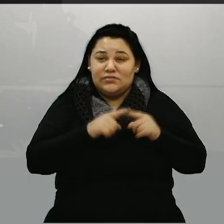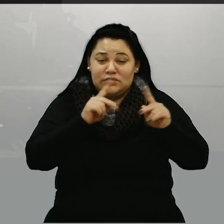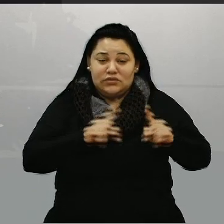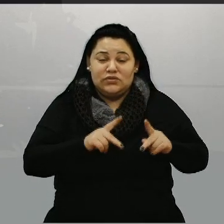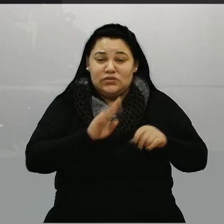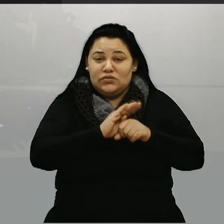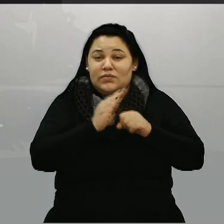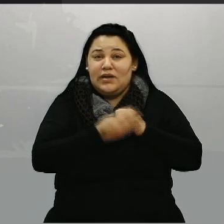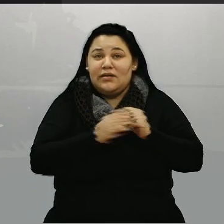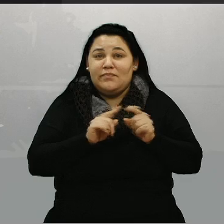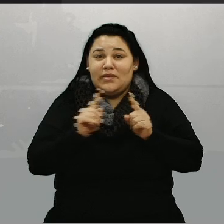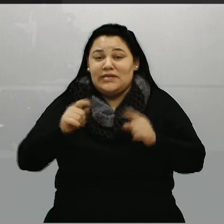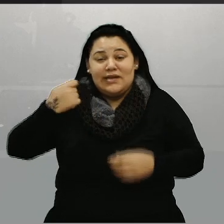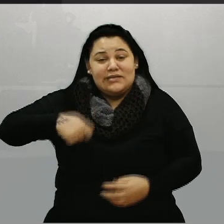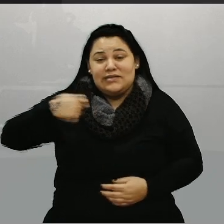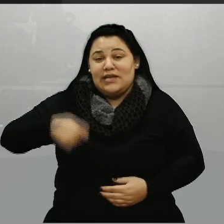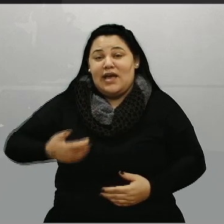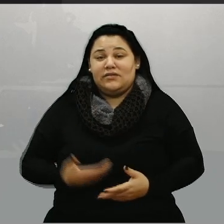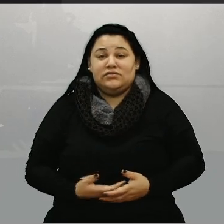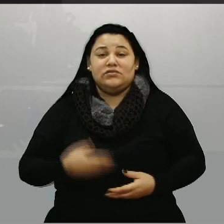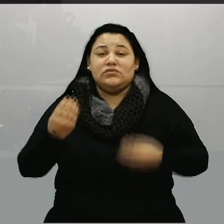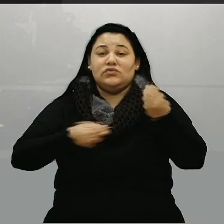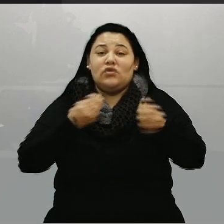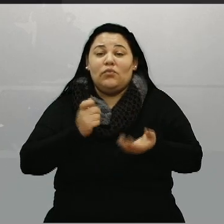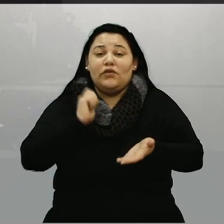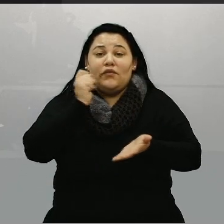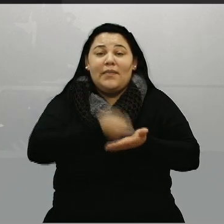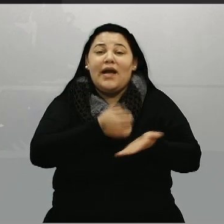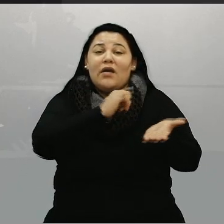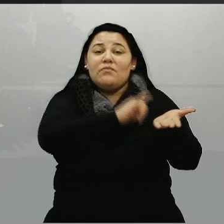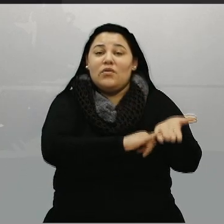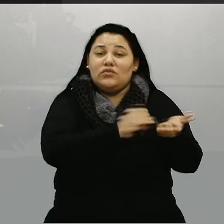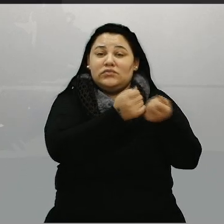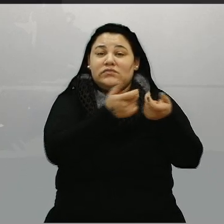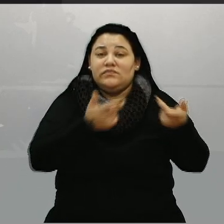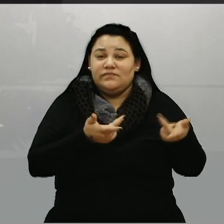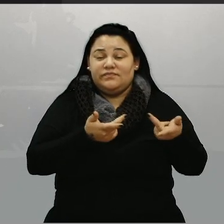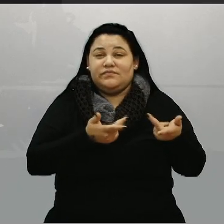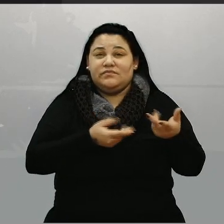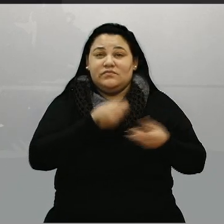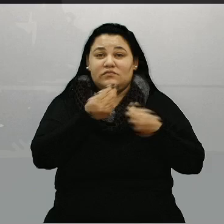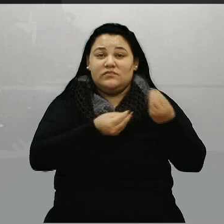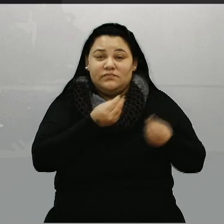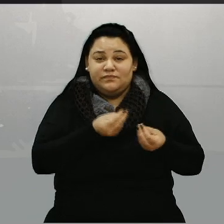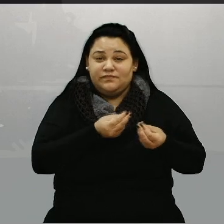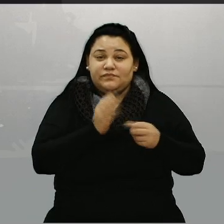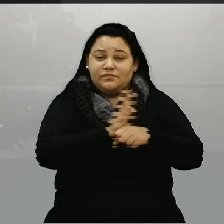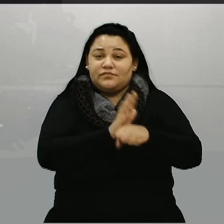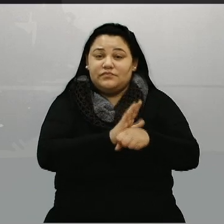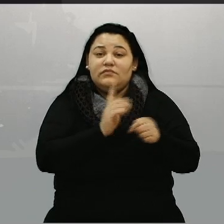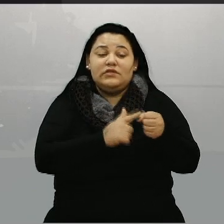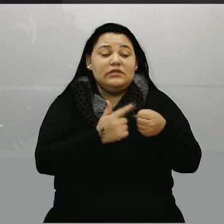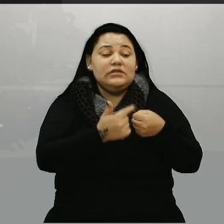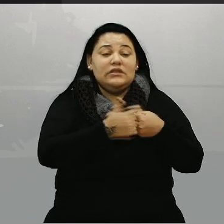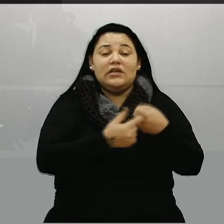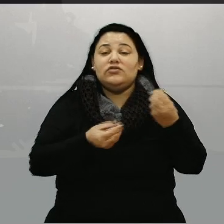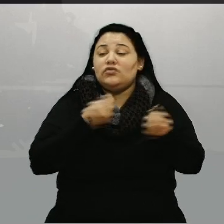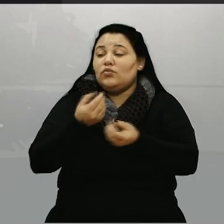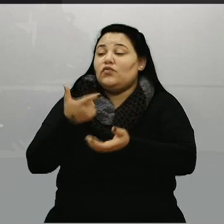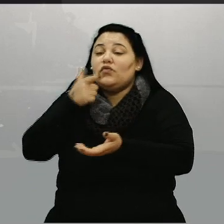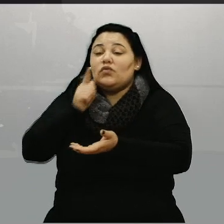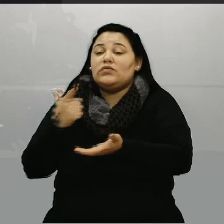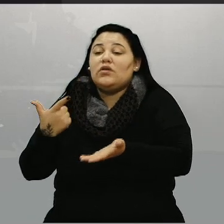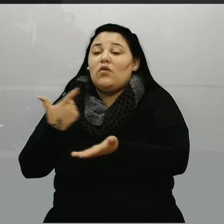é por necessidade. Como é que ele vai pagar seus impostos? Como é que ele vai contribuir com a cidade? Como é que ele vai comprar, né,